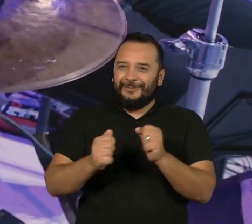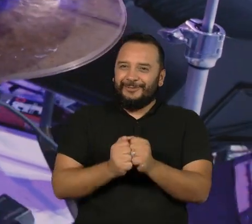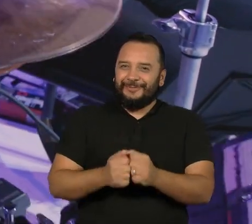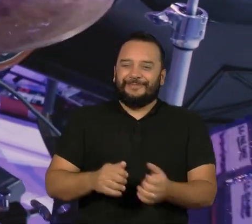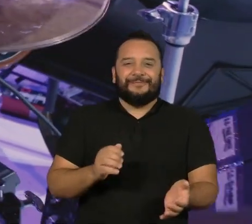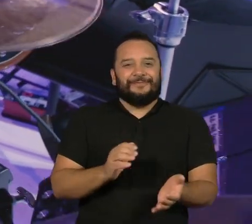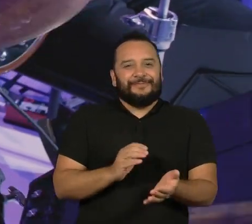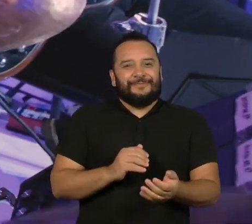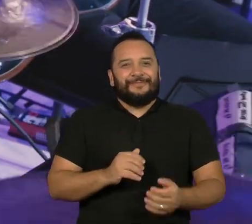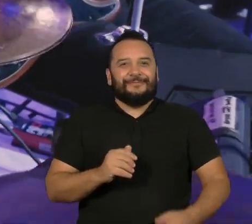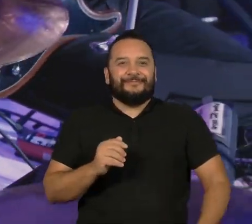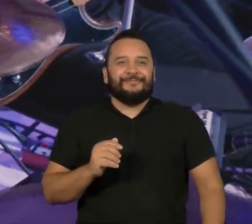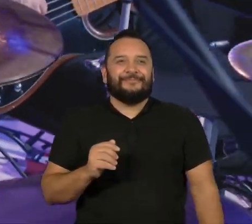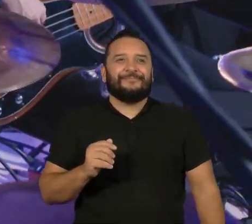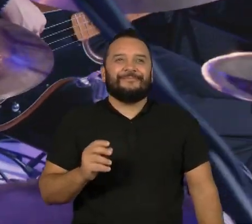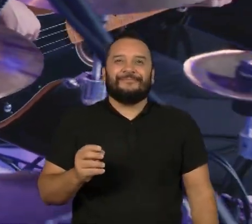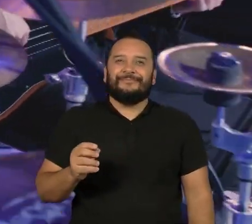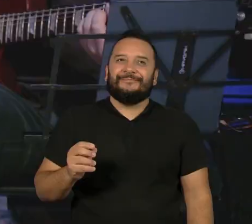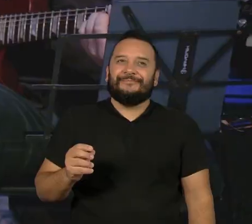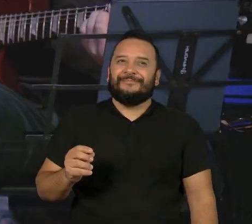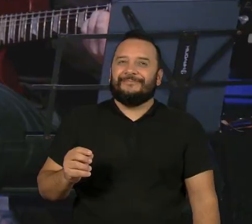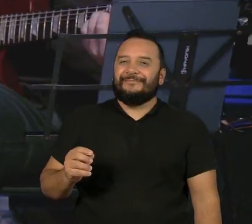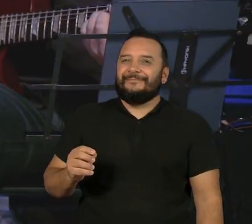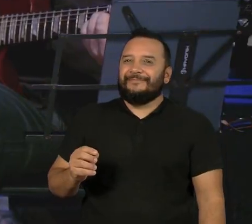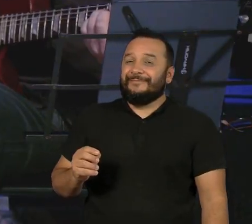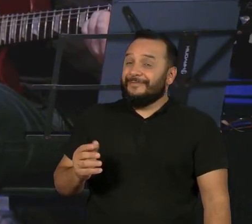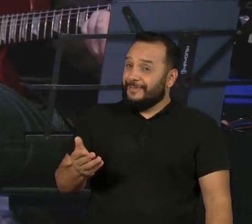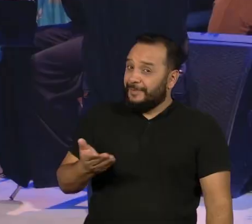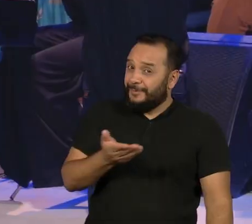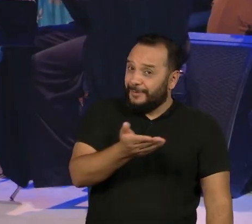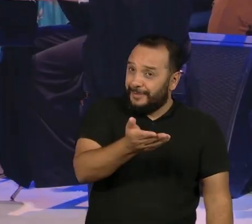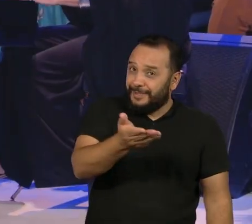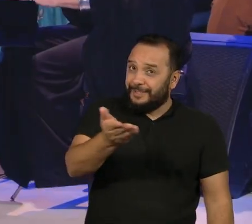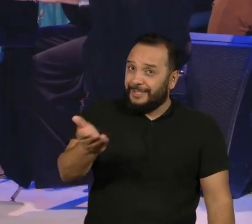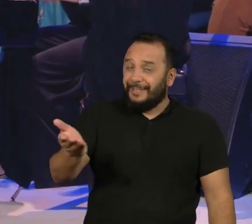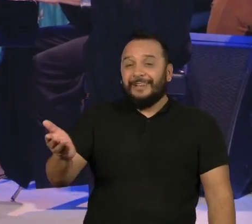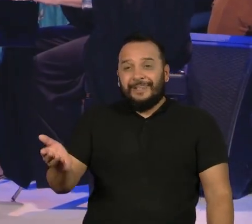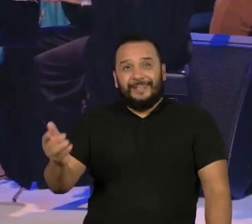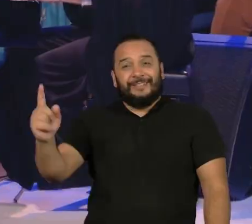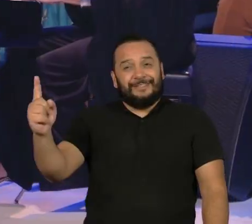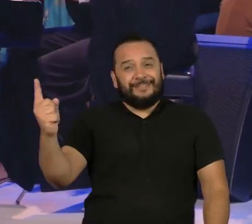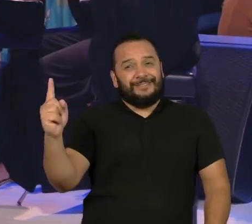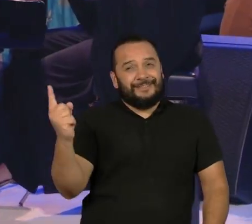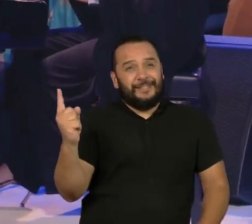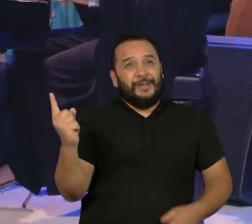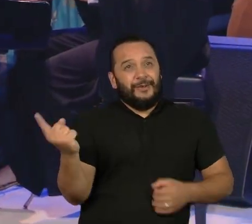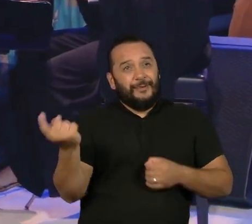Se você voltar pra mim